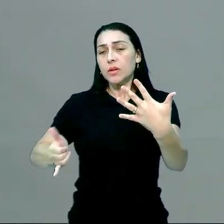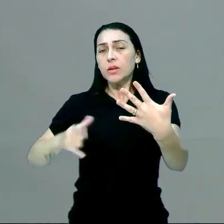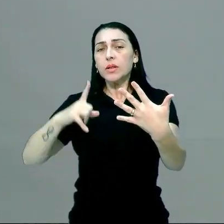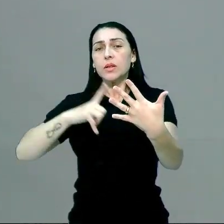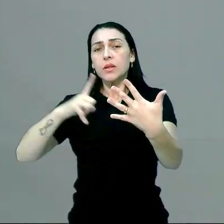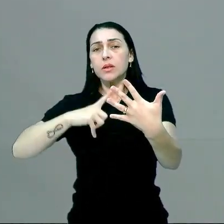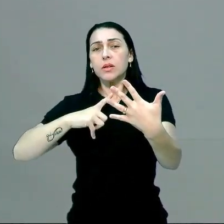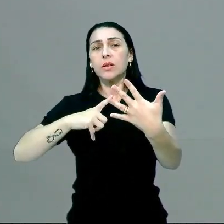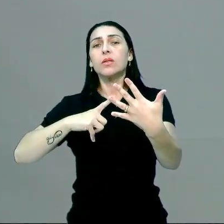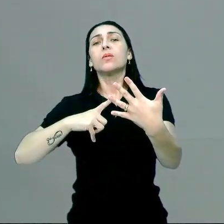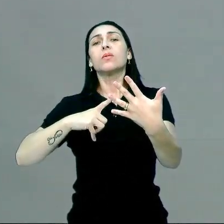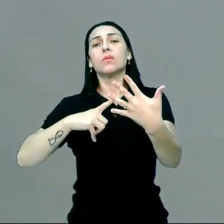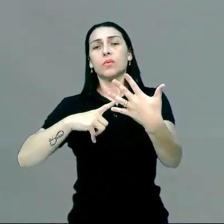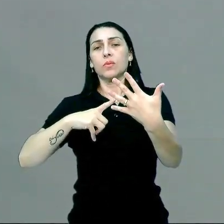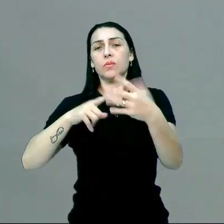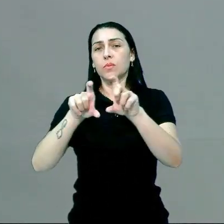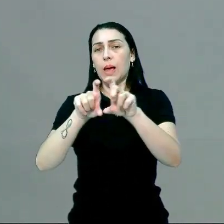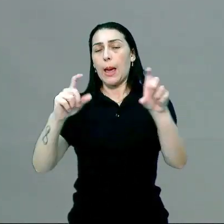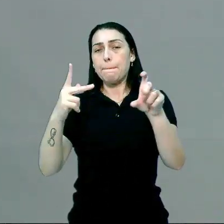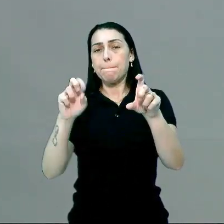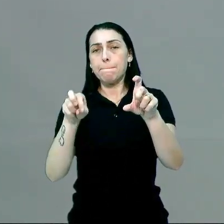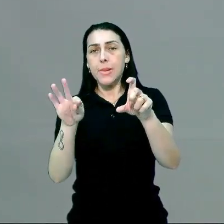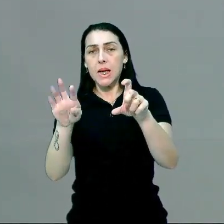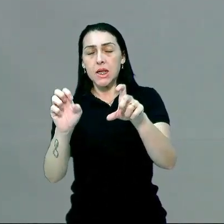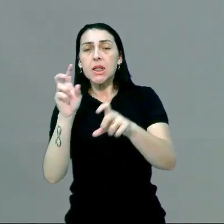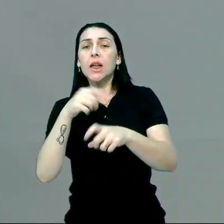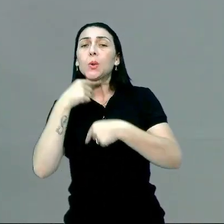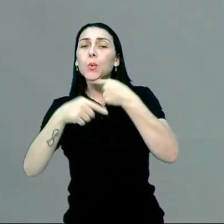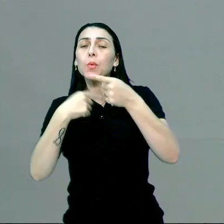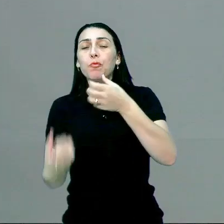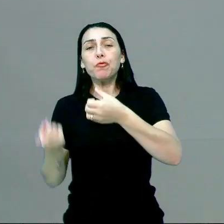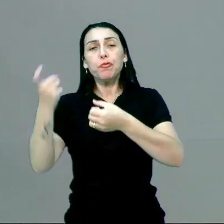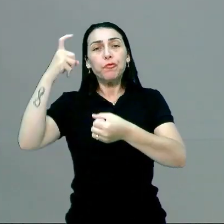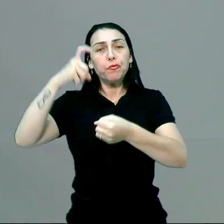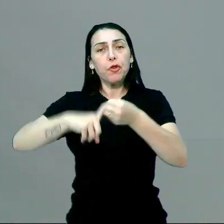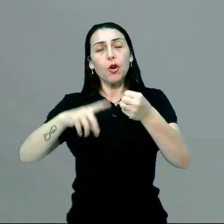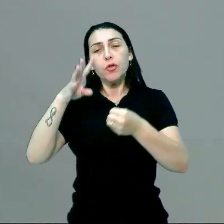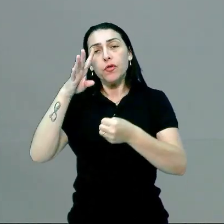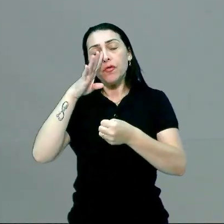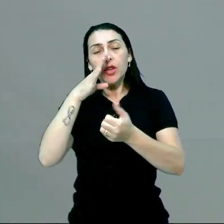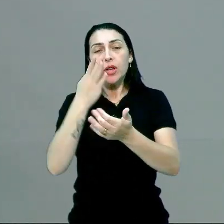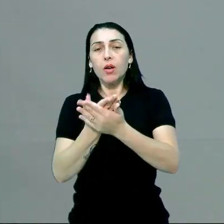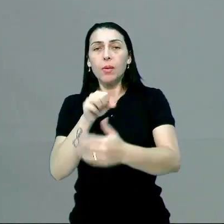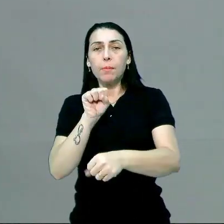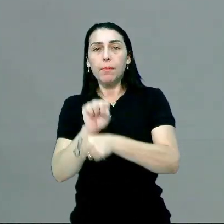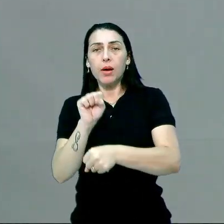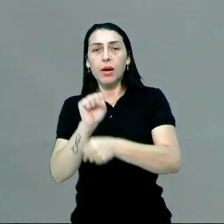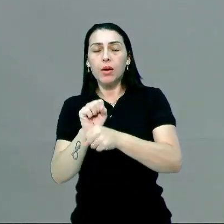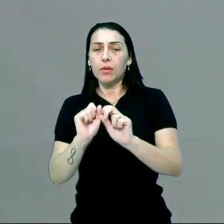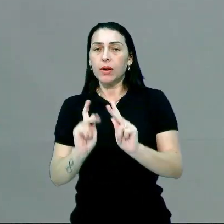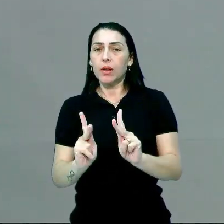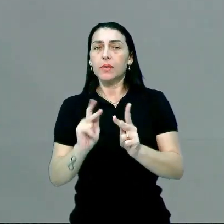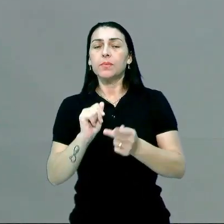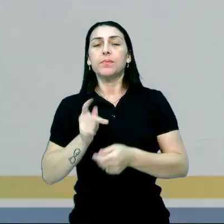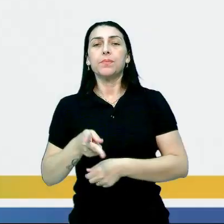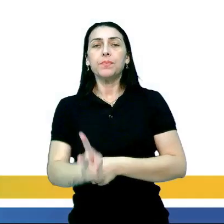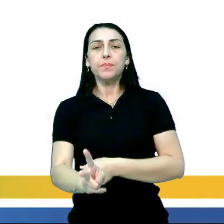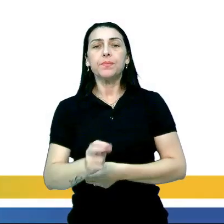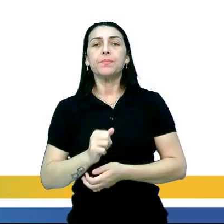temos aí um acróstico chamado pente. Na dúvida, volte, reprise, pause, tá ok?